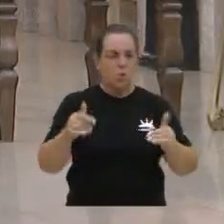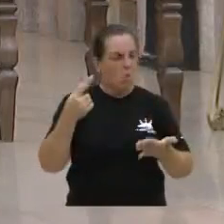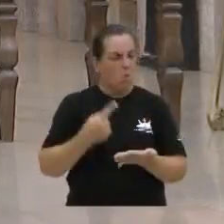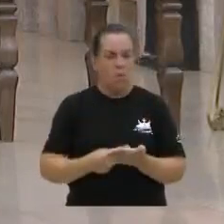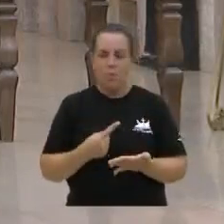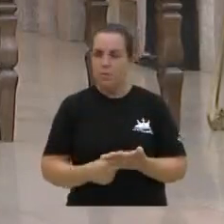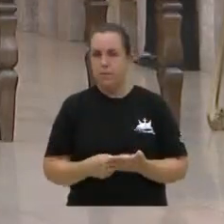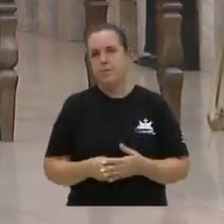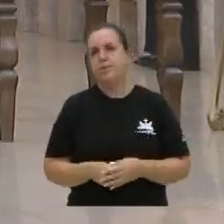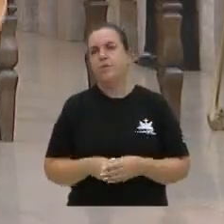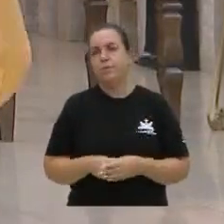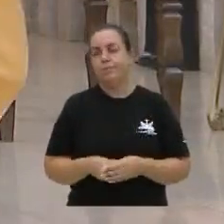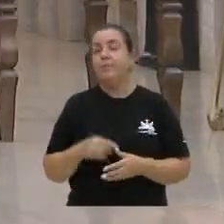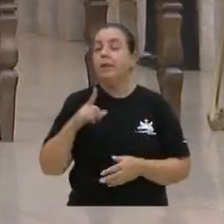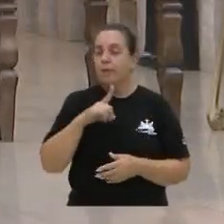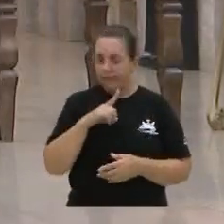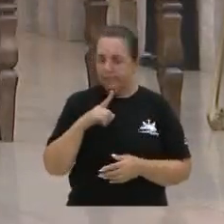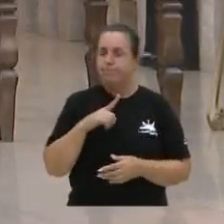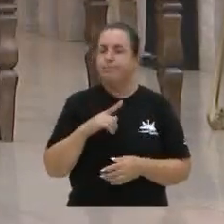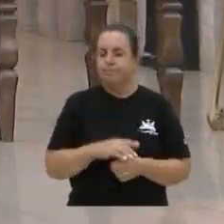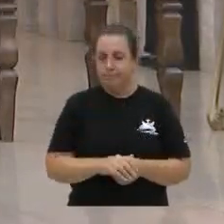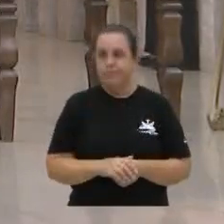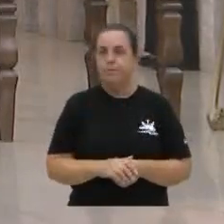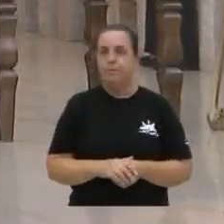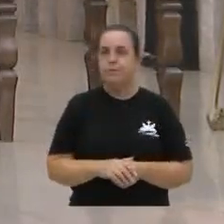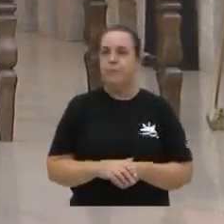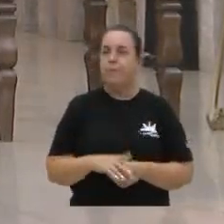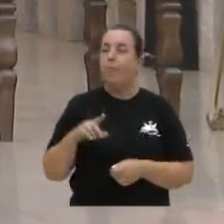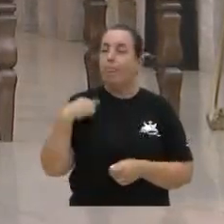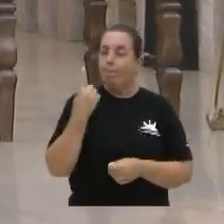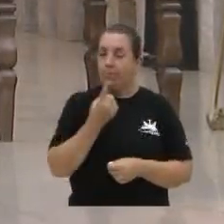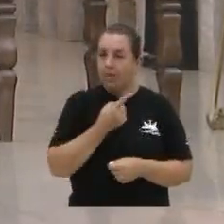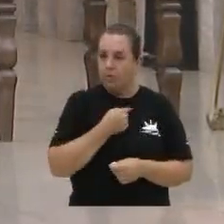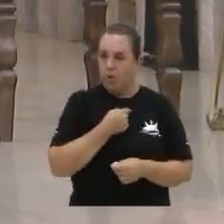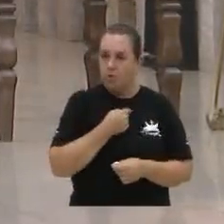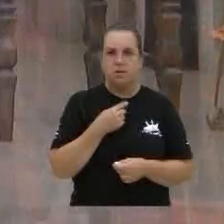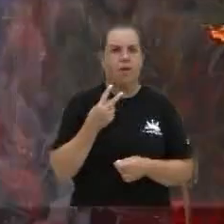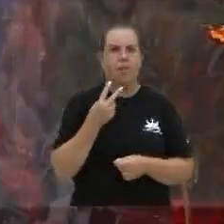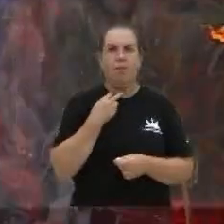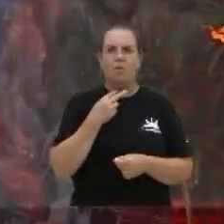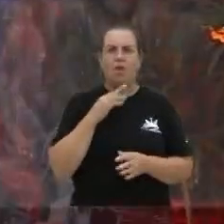compromisso. Não dá para dizermos que nós pisamos,